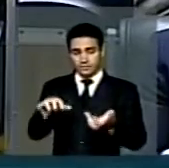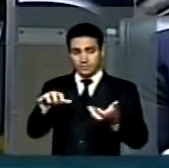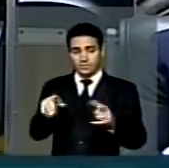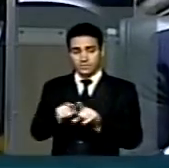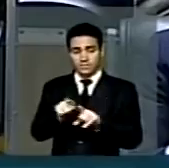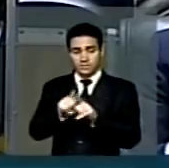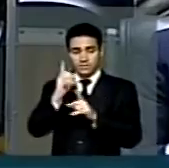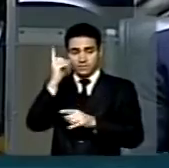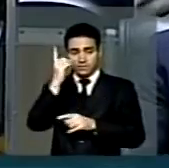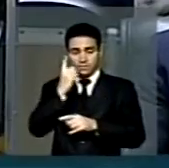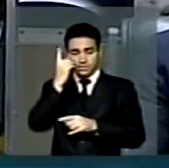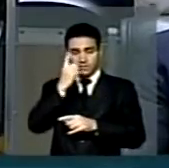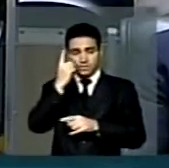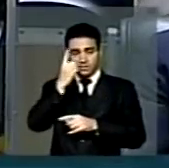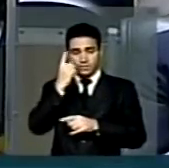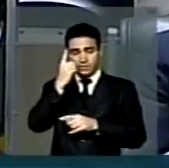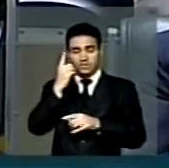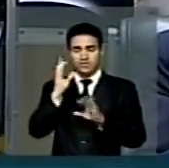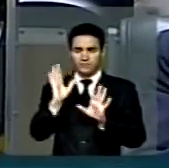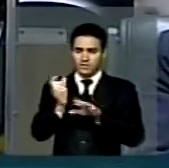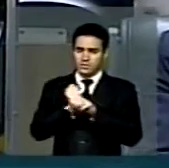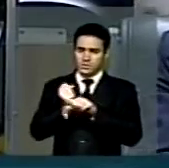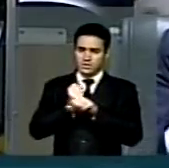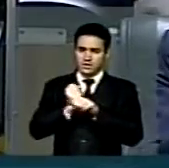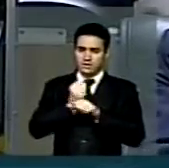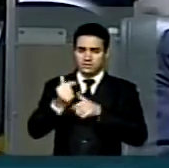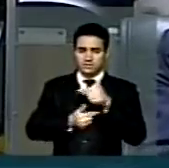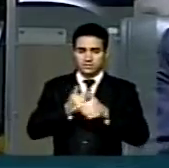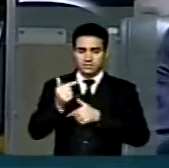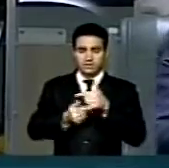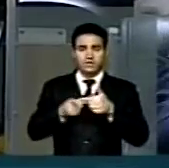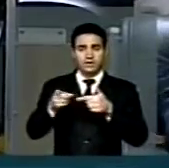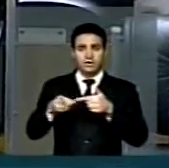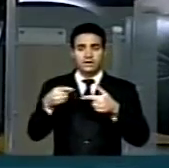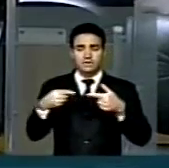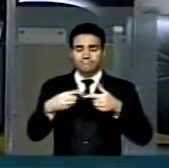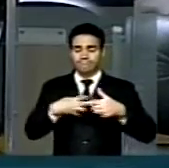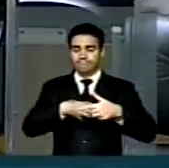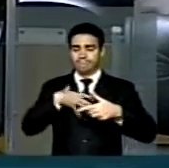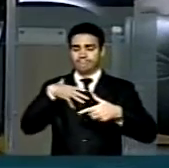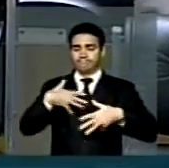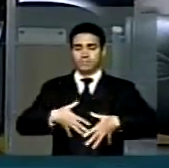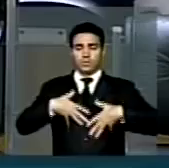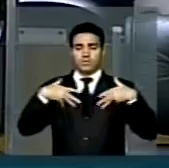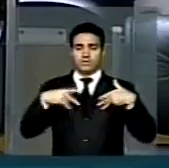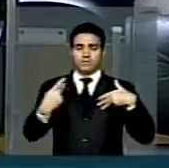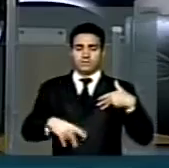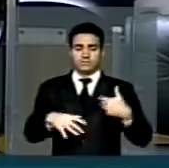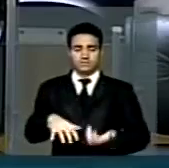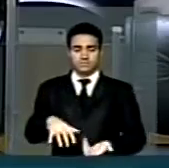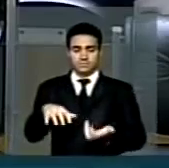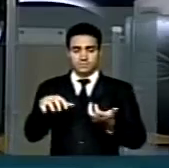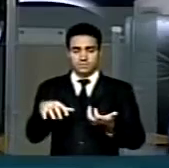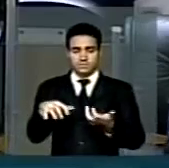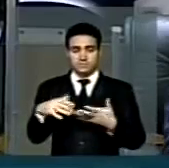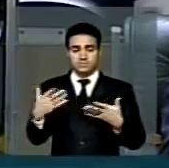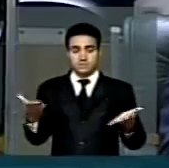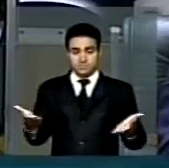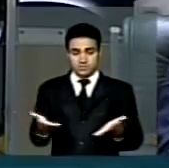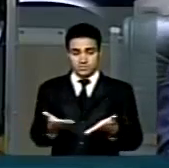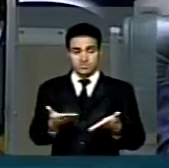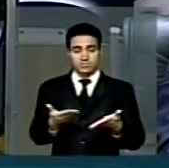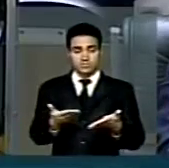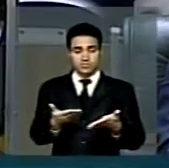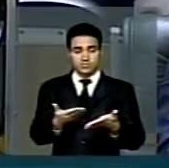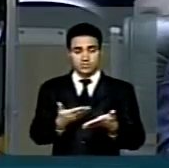como deputado de tantos anos tem dignificado o parlamento brasileiro. Nós agora